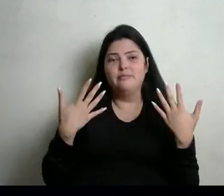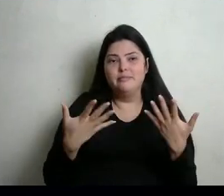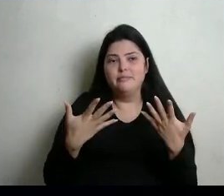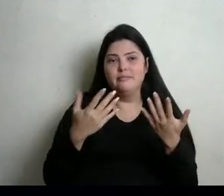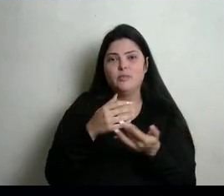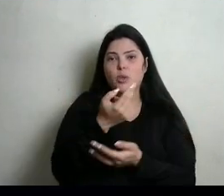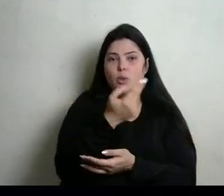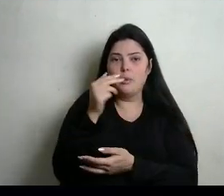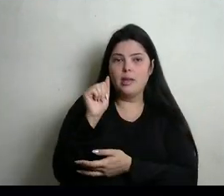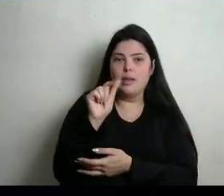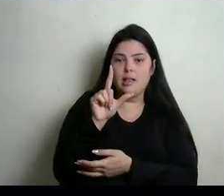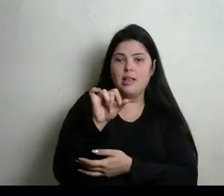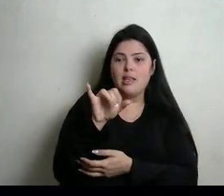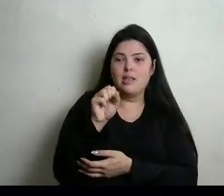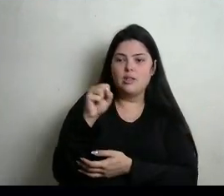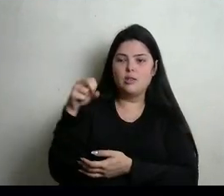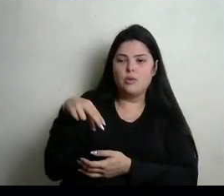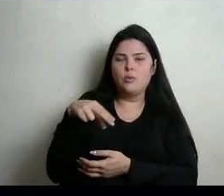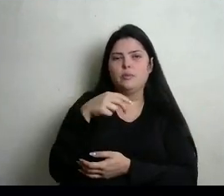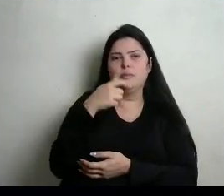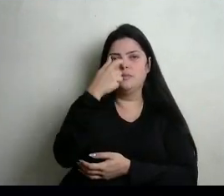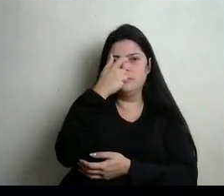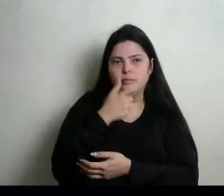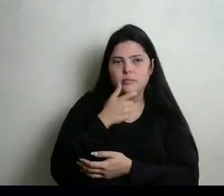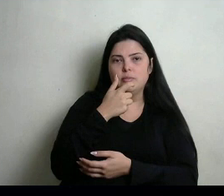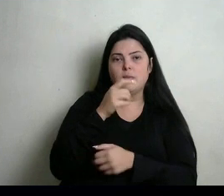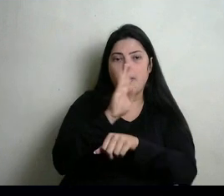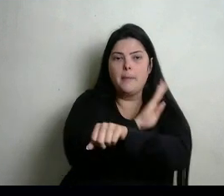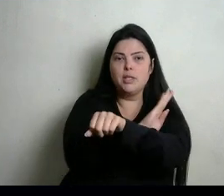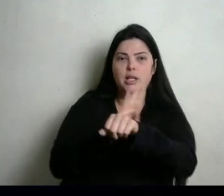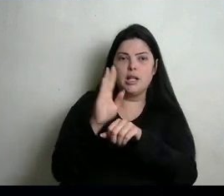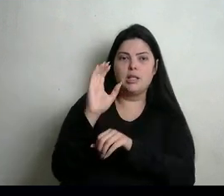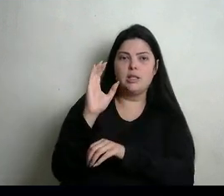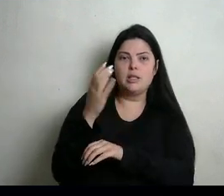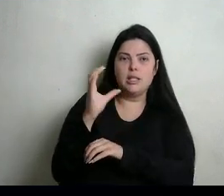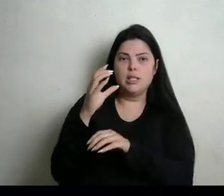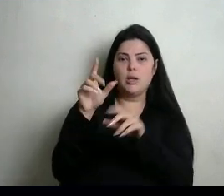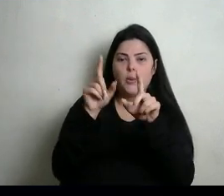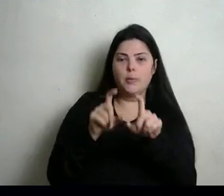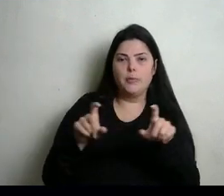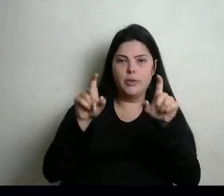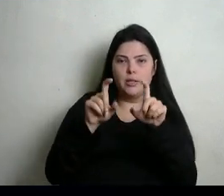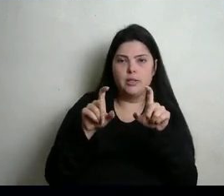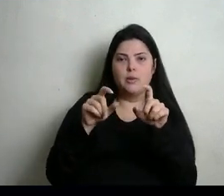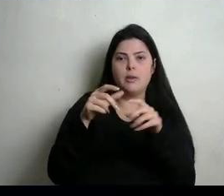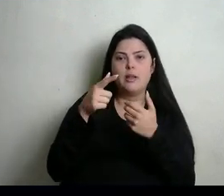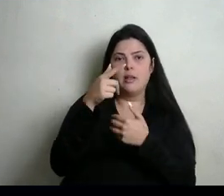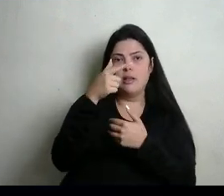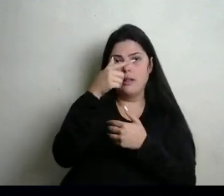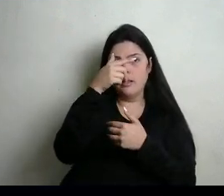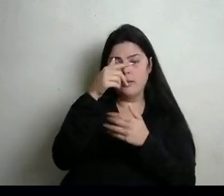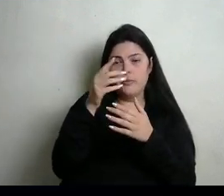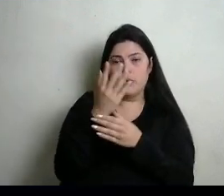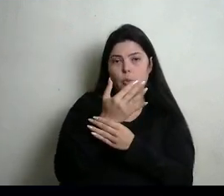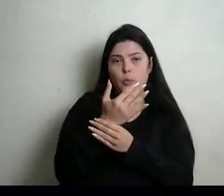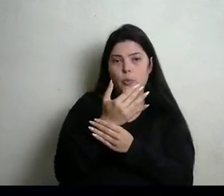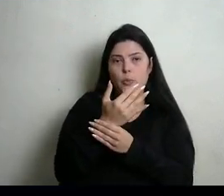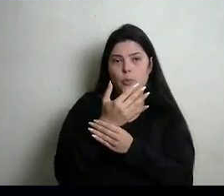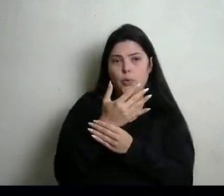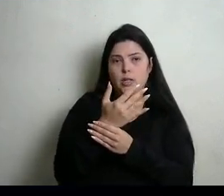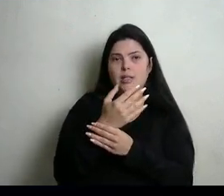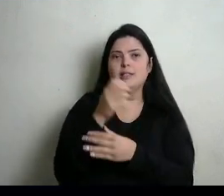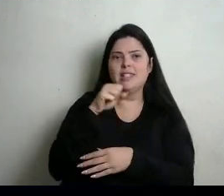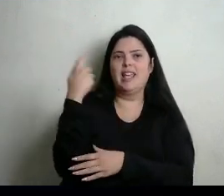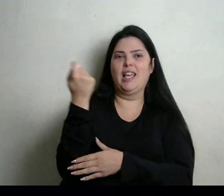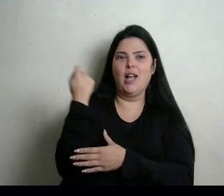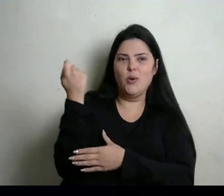Alisson, eu sou bacharel em ciência da computação, pela Universidade Federal do Rio Grande do Sul. Sim, sou gaúcho de Porto